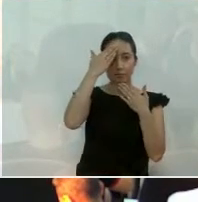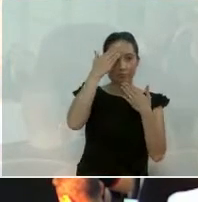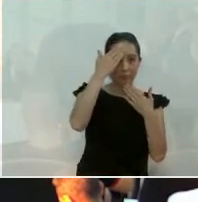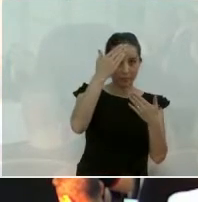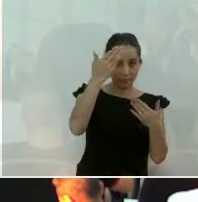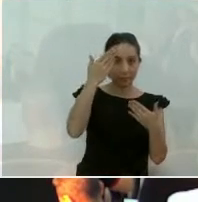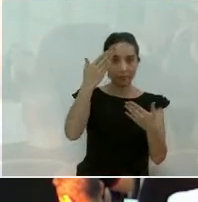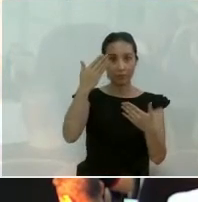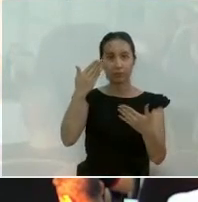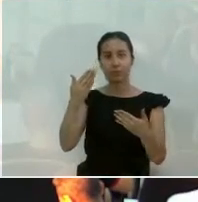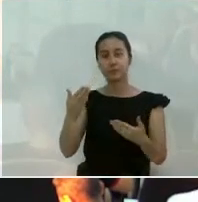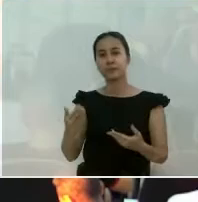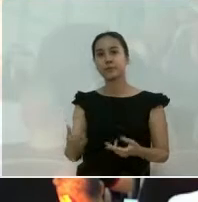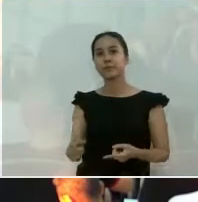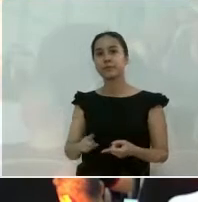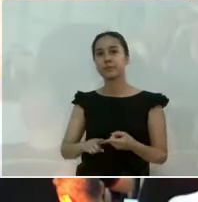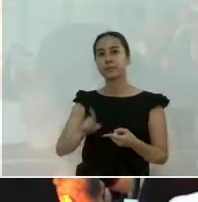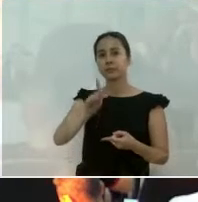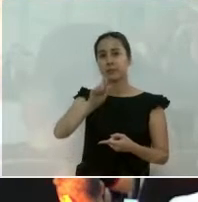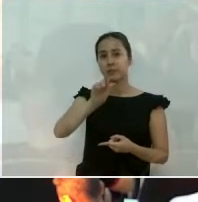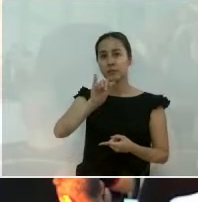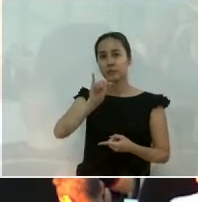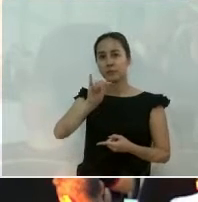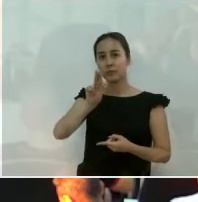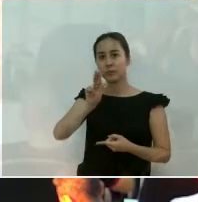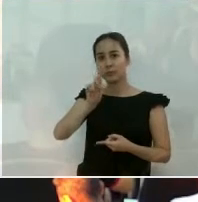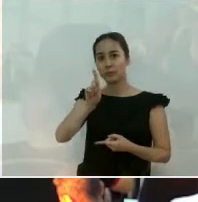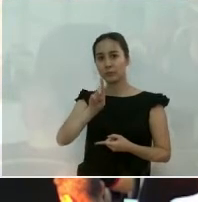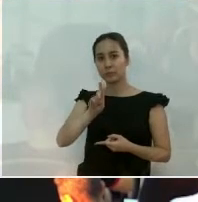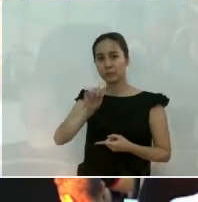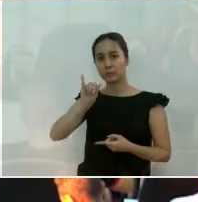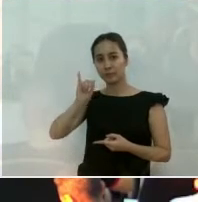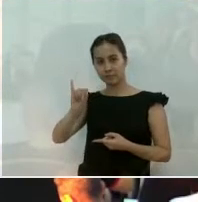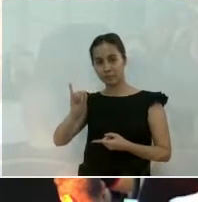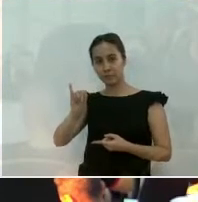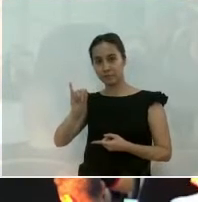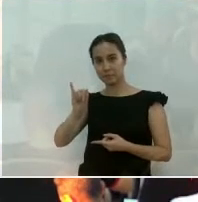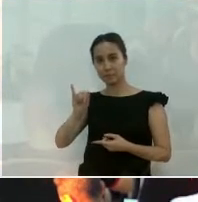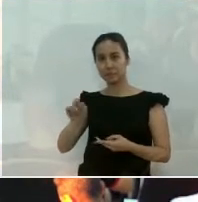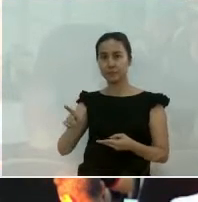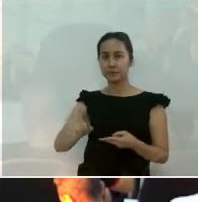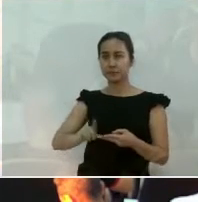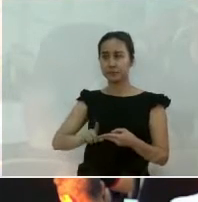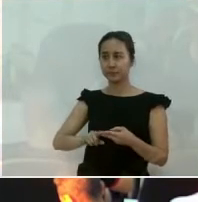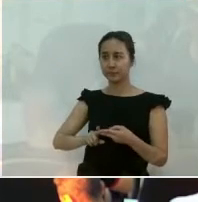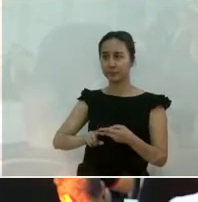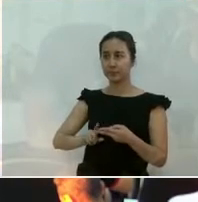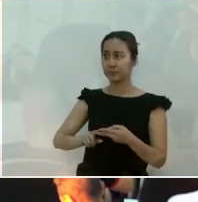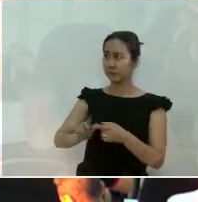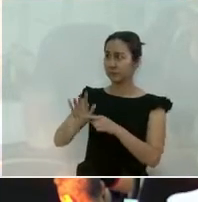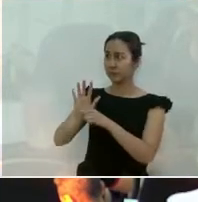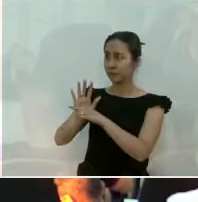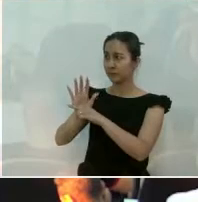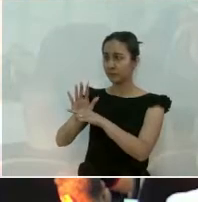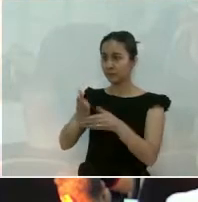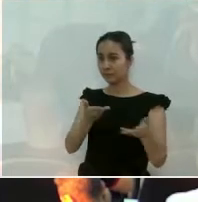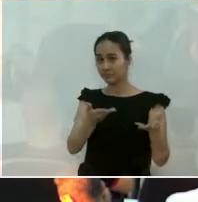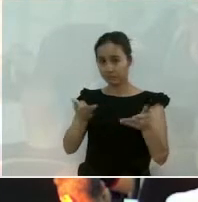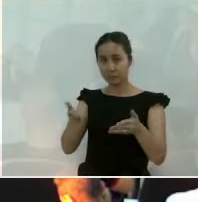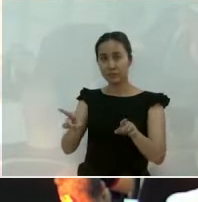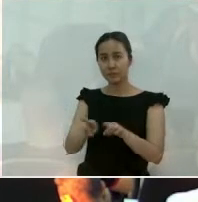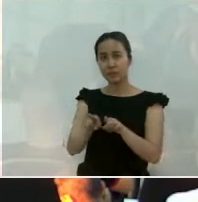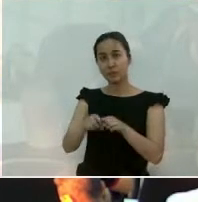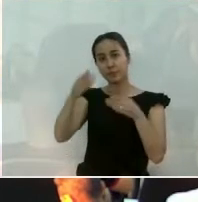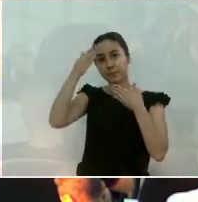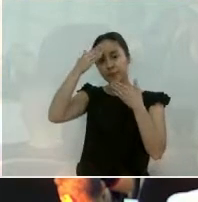josi e roubaram com que representou a ponte entre culturas os palestrantes que aqui passaram e por aqui